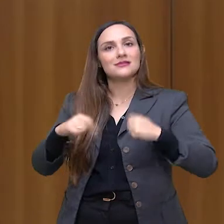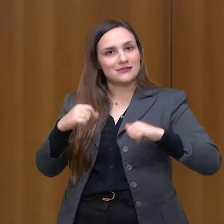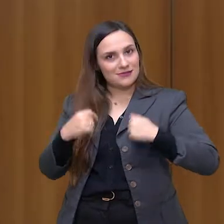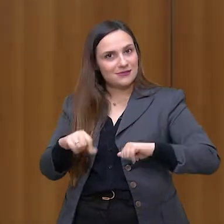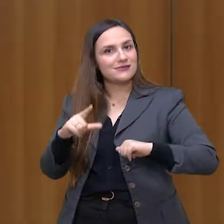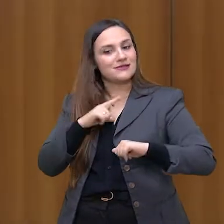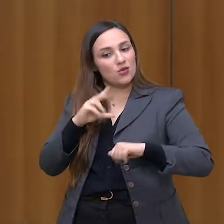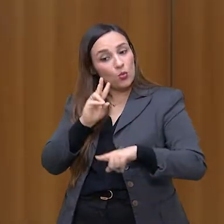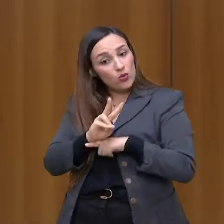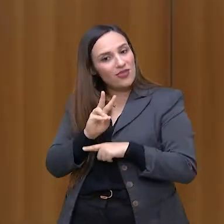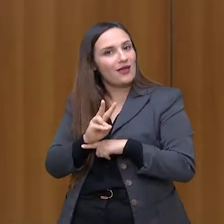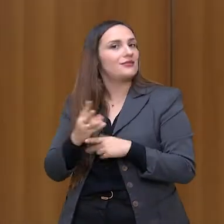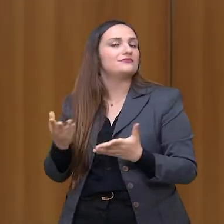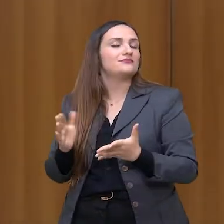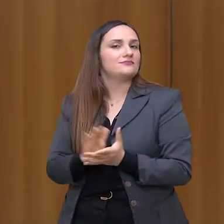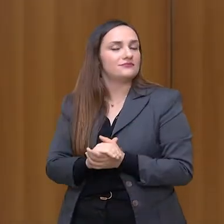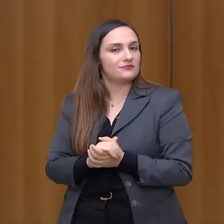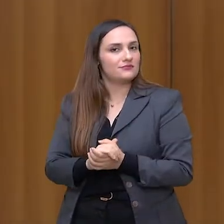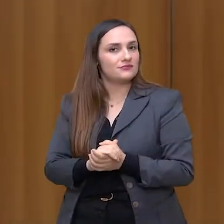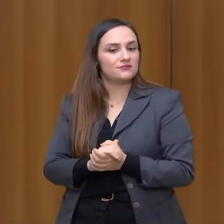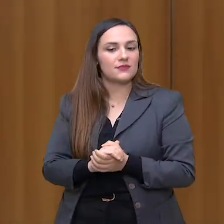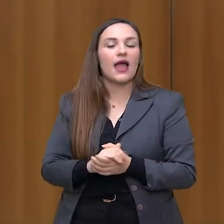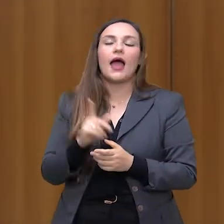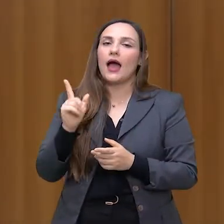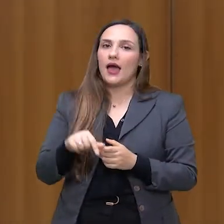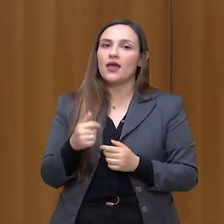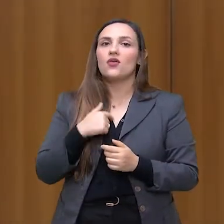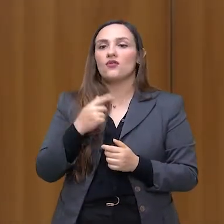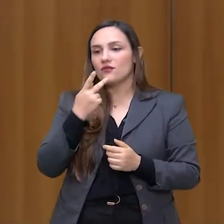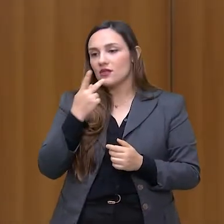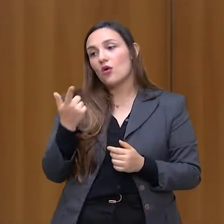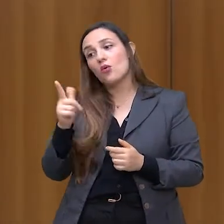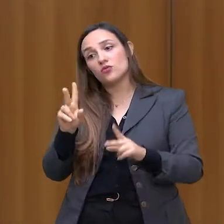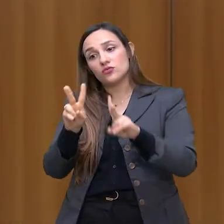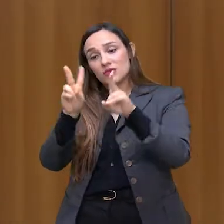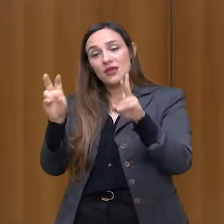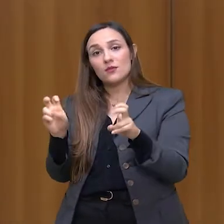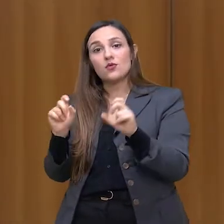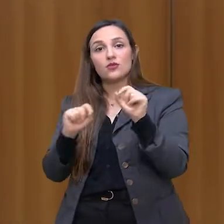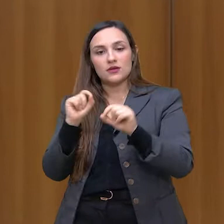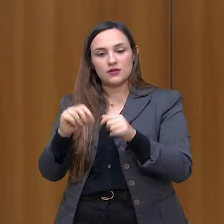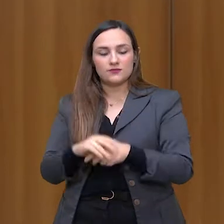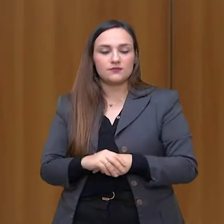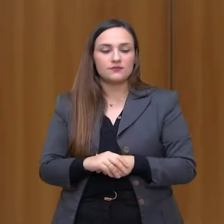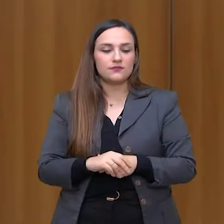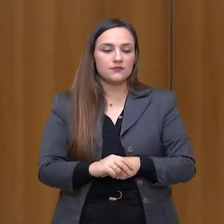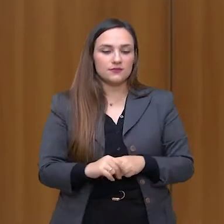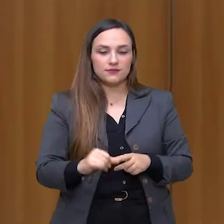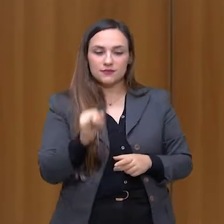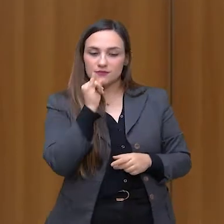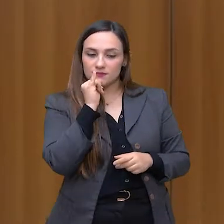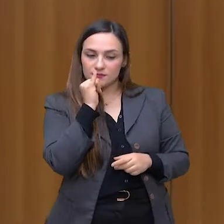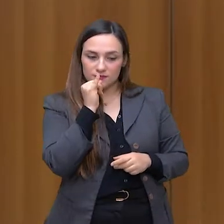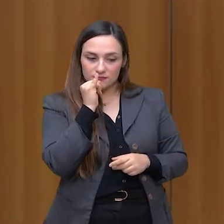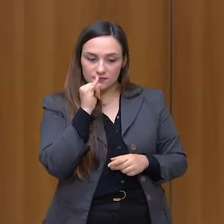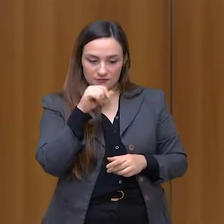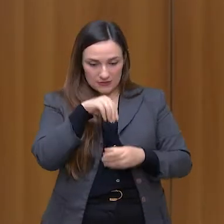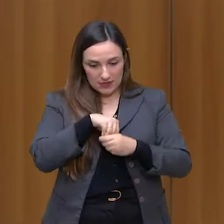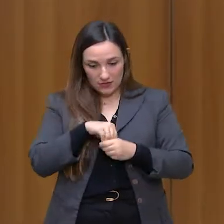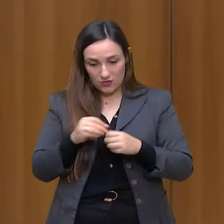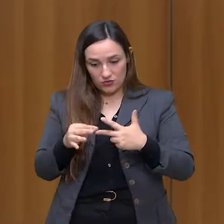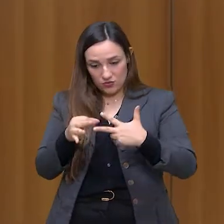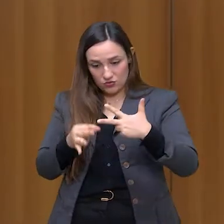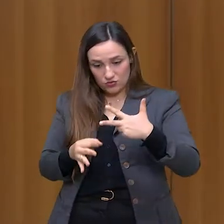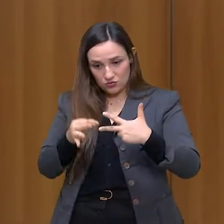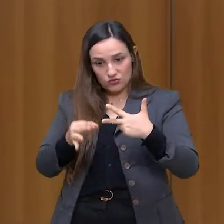seus direitos fundamentais preservados. E aí a gente entra também num outro ponto do judiciário, porque quando a gente traz para